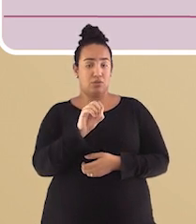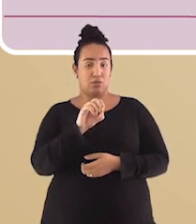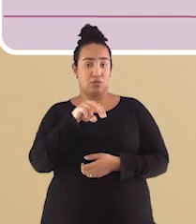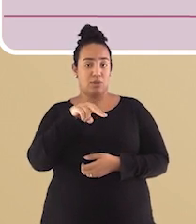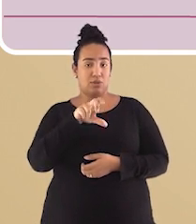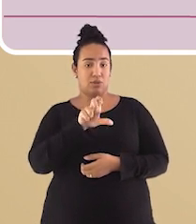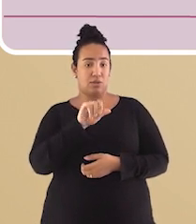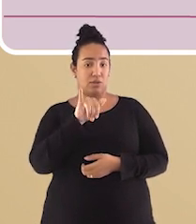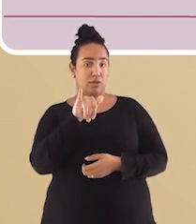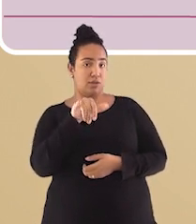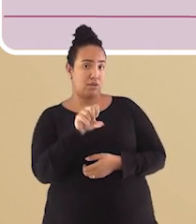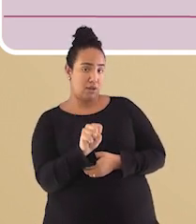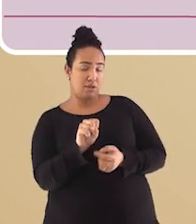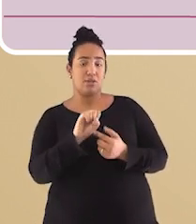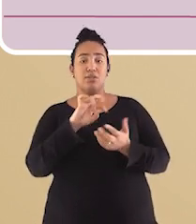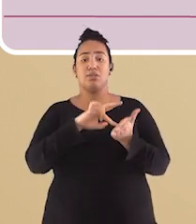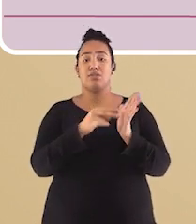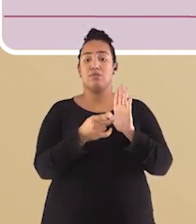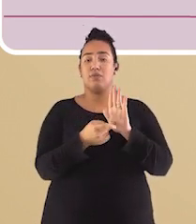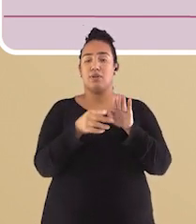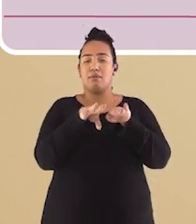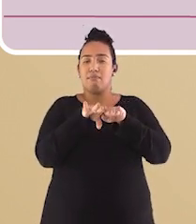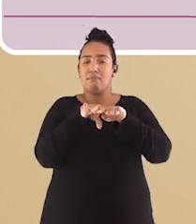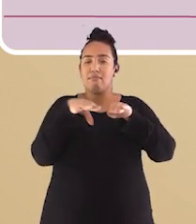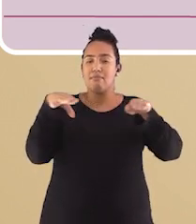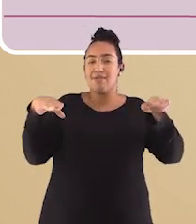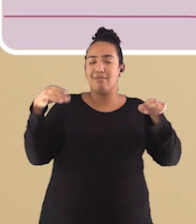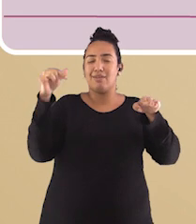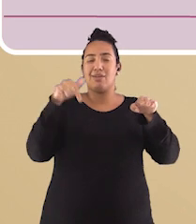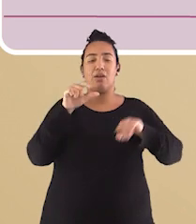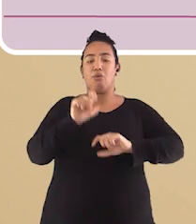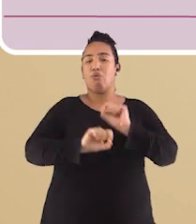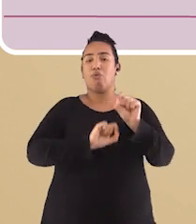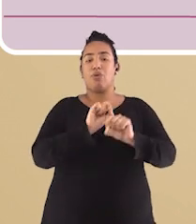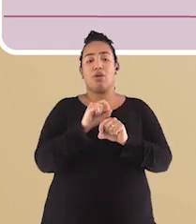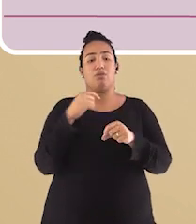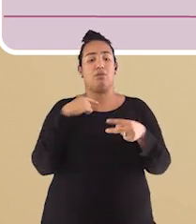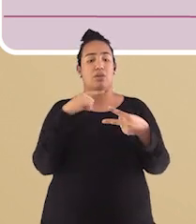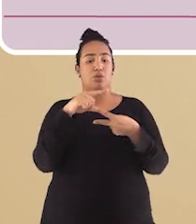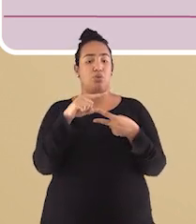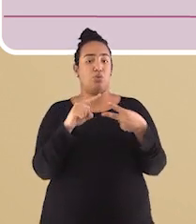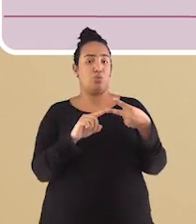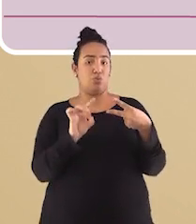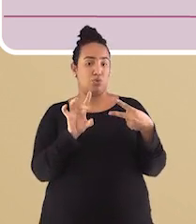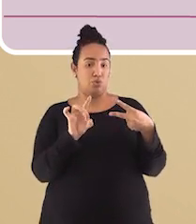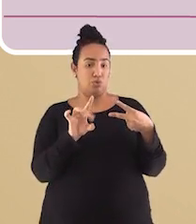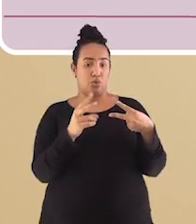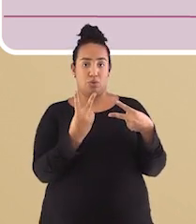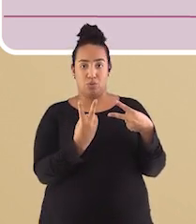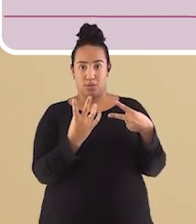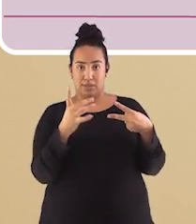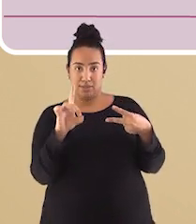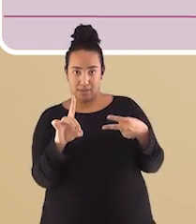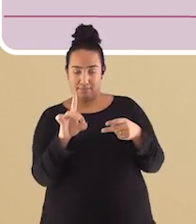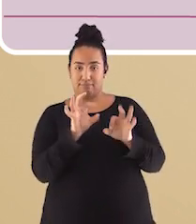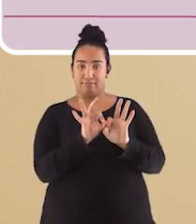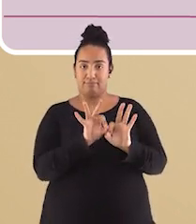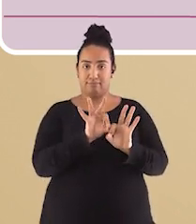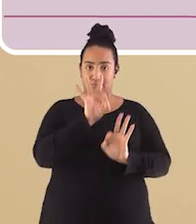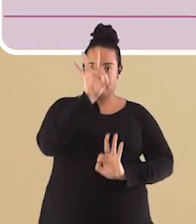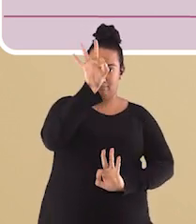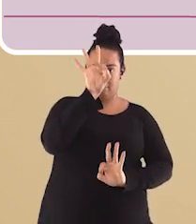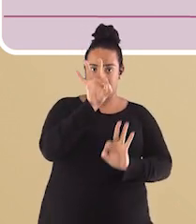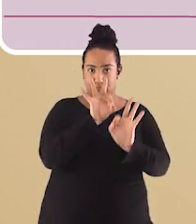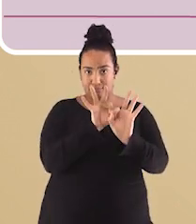palavras figuras planas são aquelas que possuem apenas duas dimensões comprimento e largura